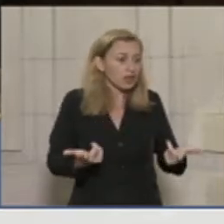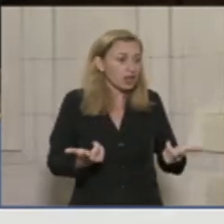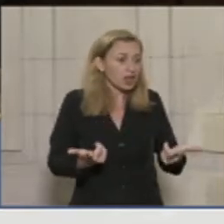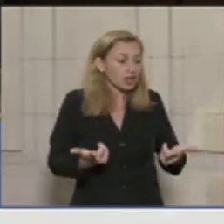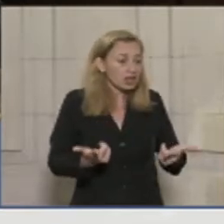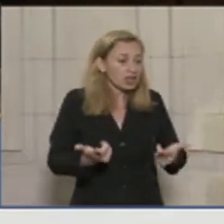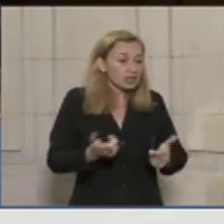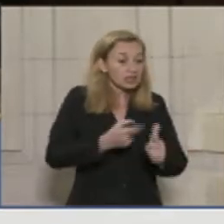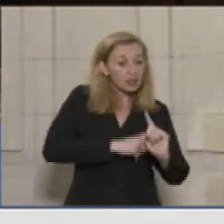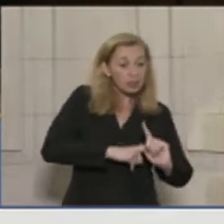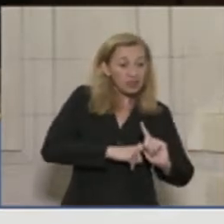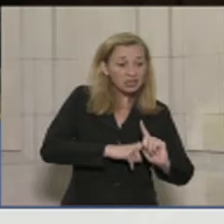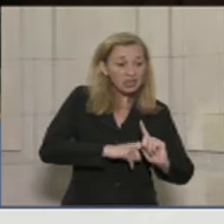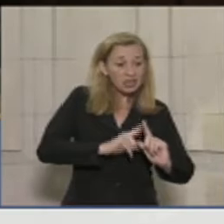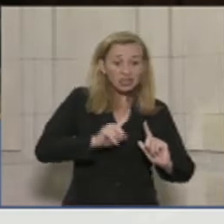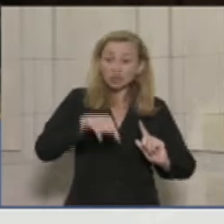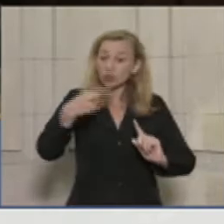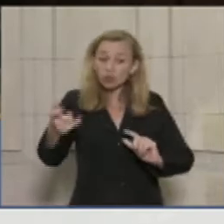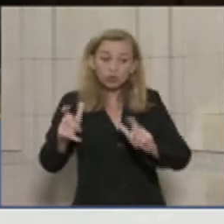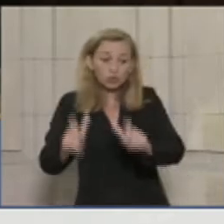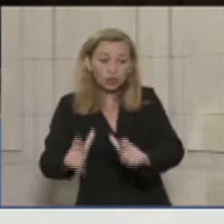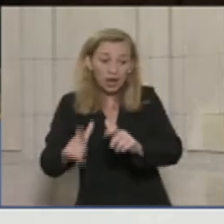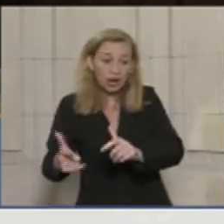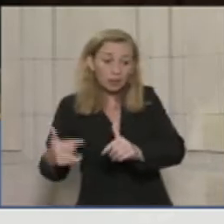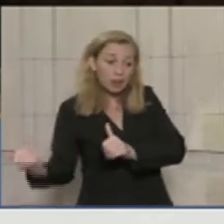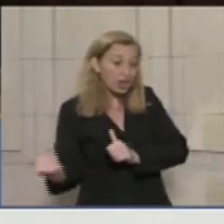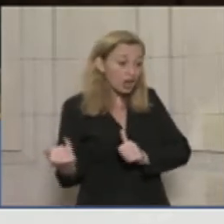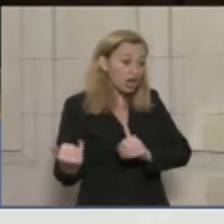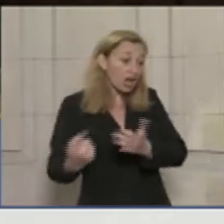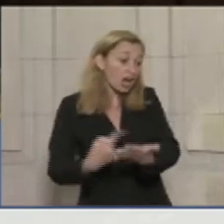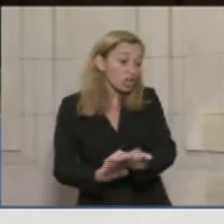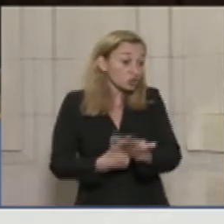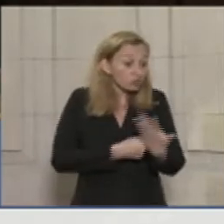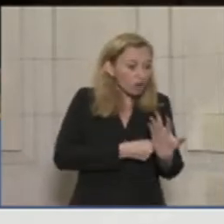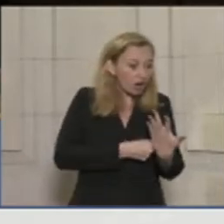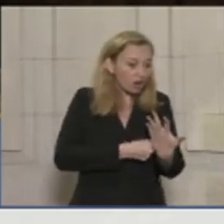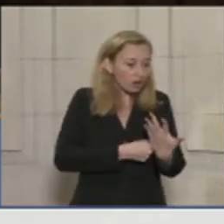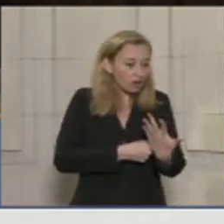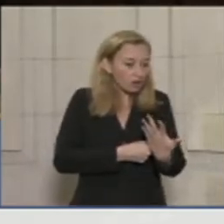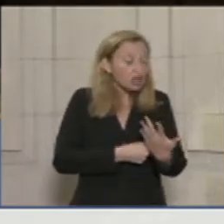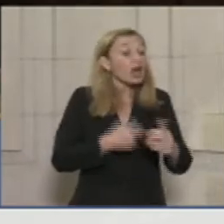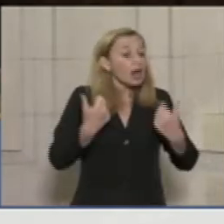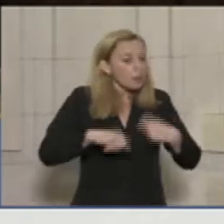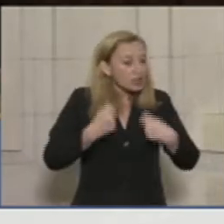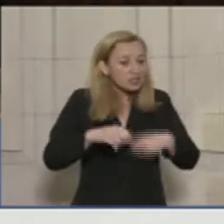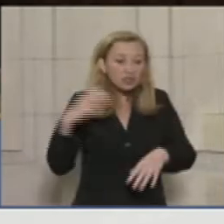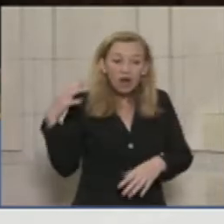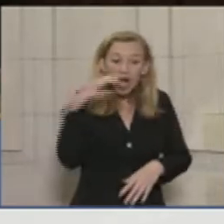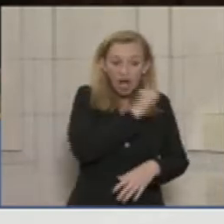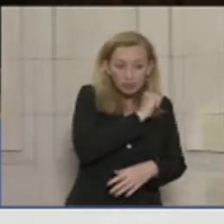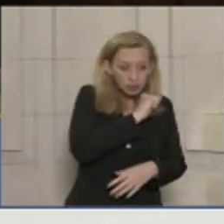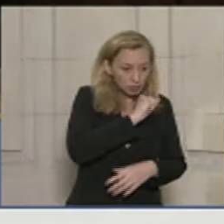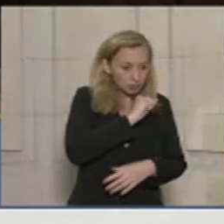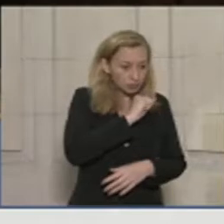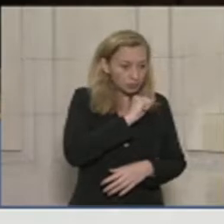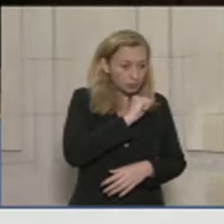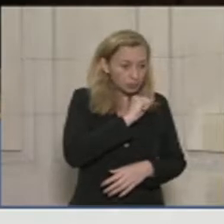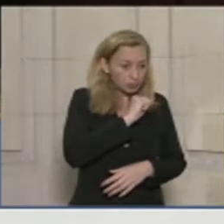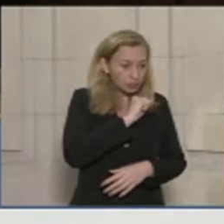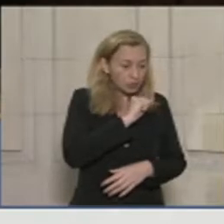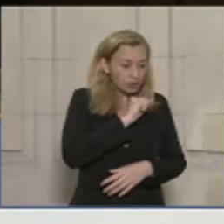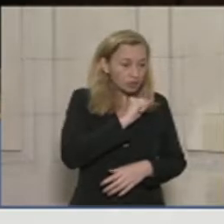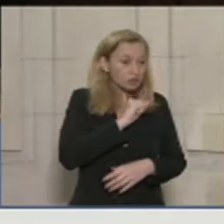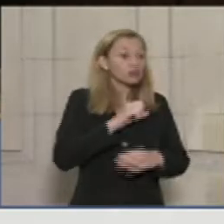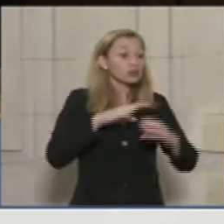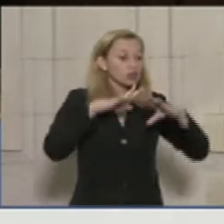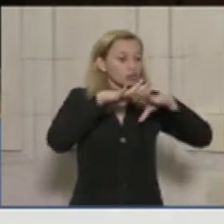vem de Quintino, da sede da FAETEC. É preciso fazer uma intervenção urgente, urgentíssima, nos